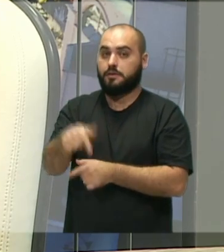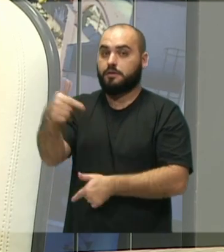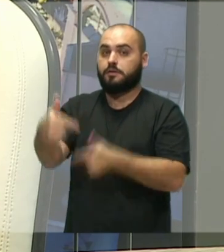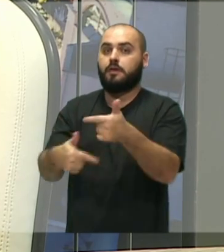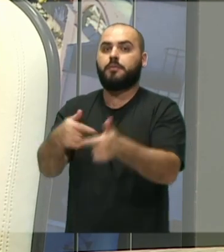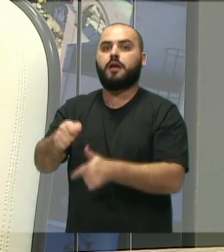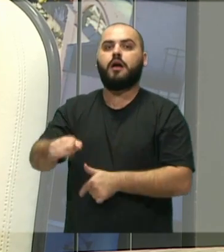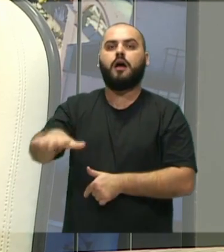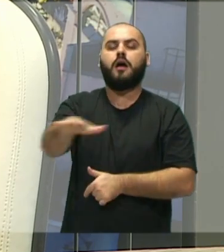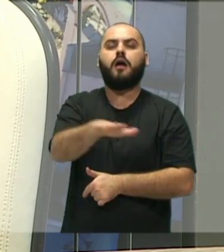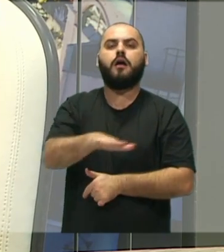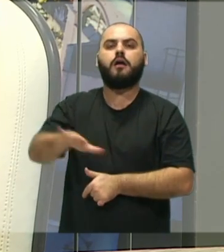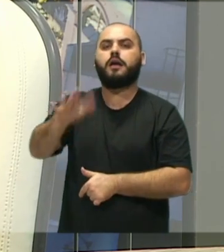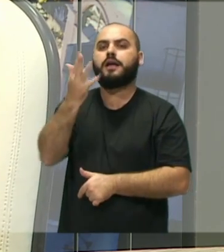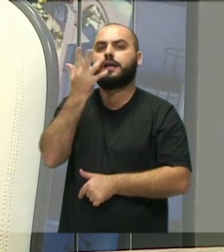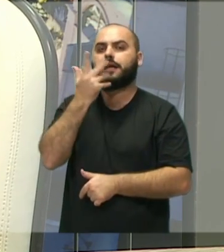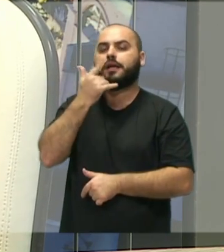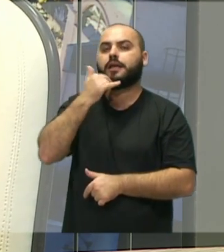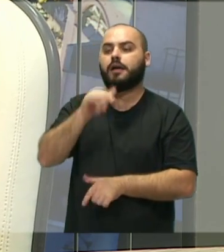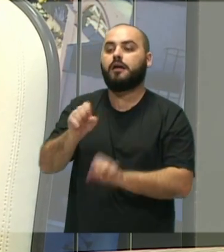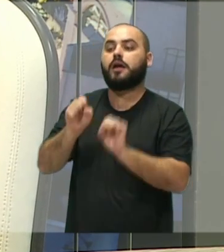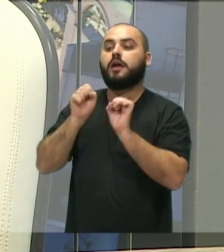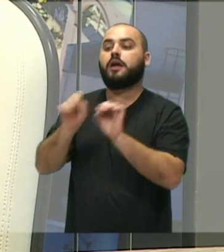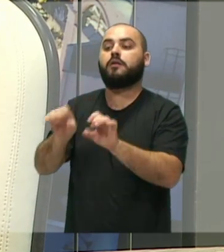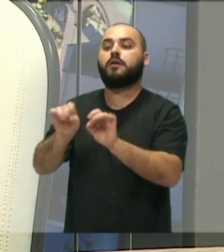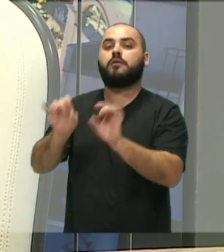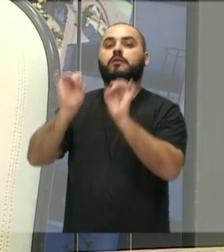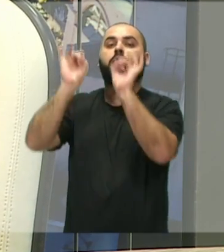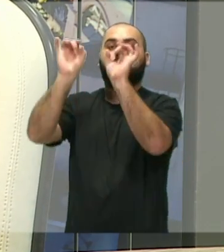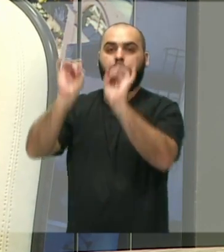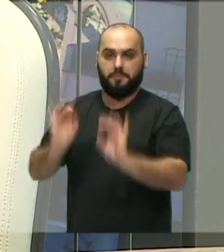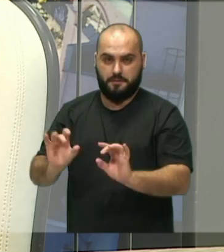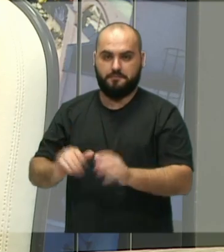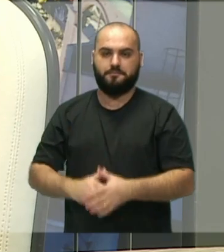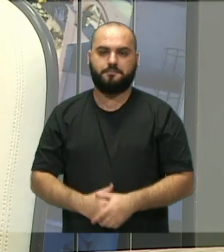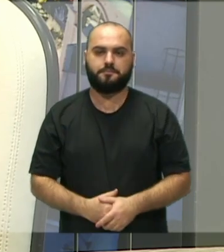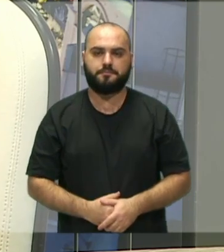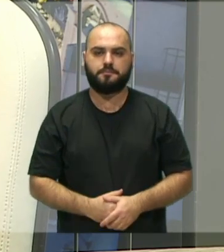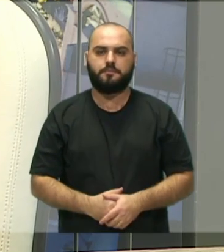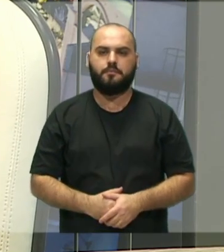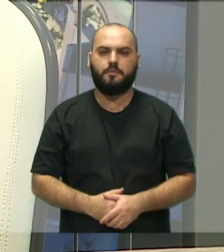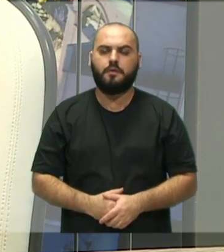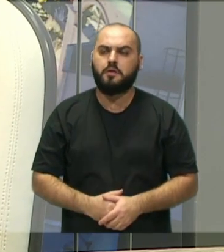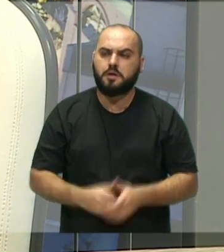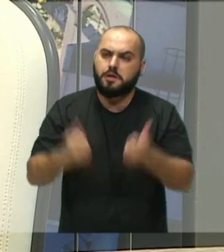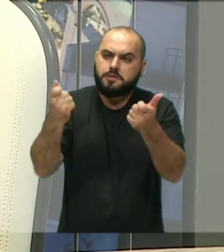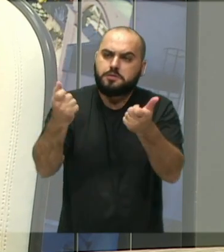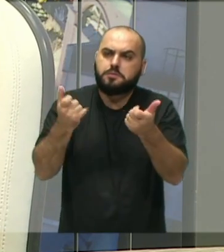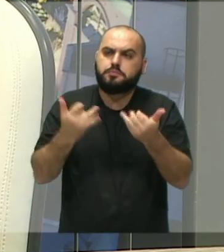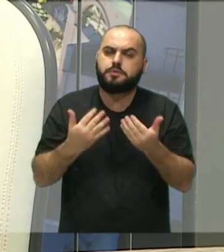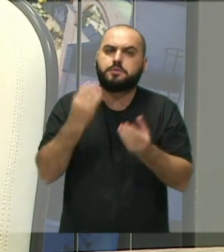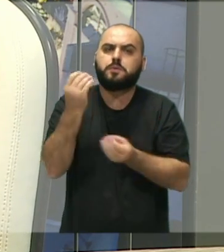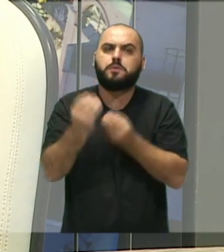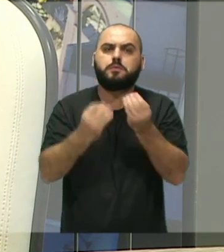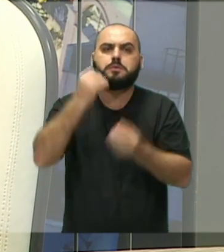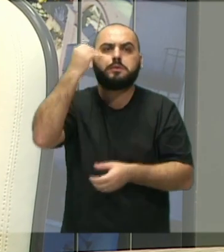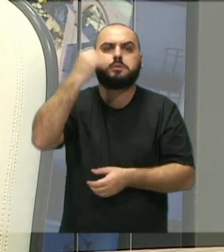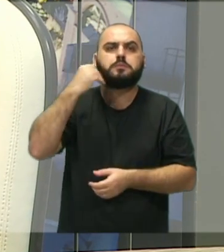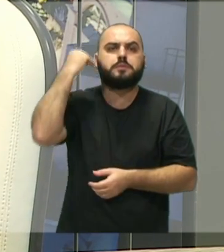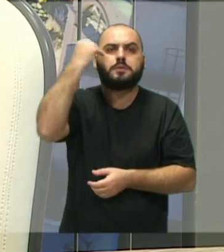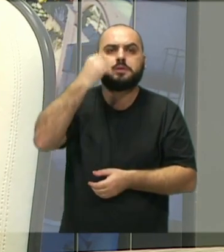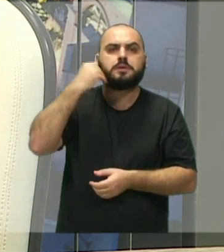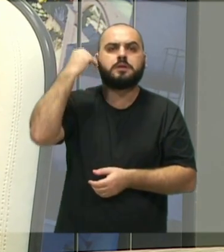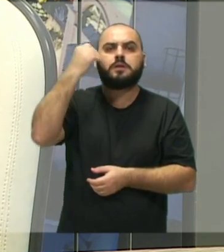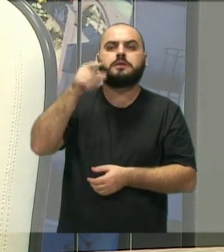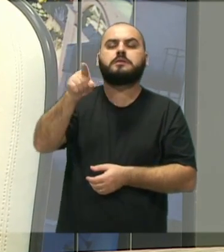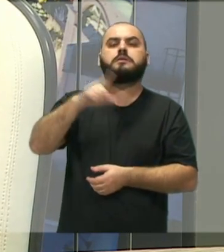trabalhando com crianças na educação especial. Como é que se dá esse trabalho? Que experiência que como é que você